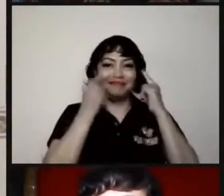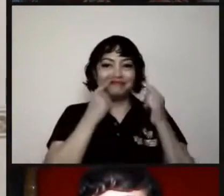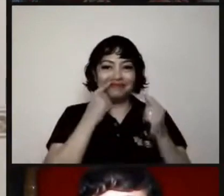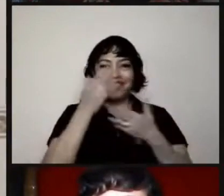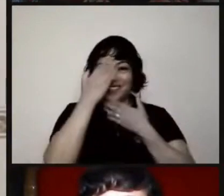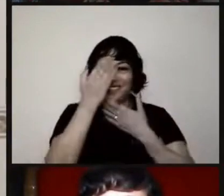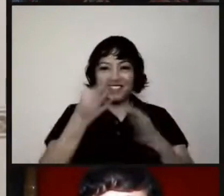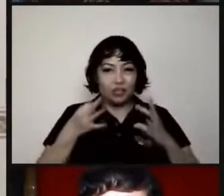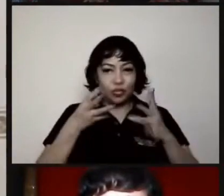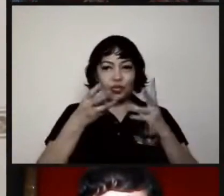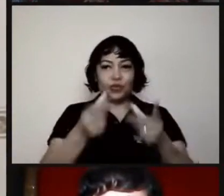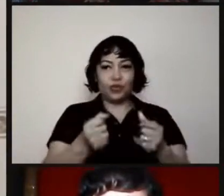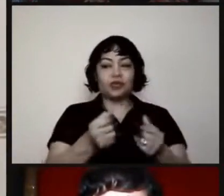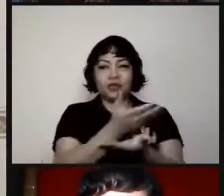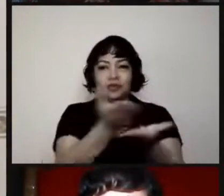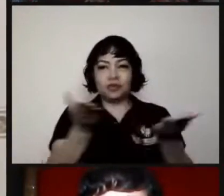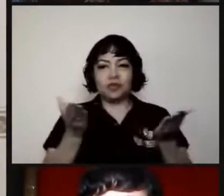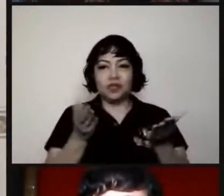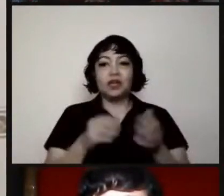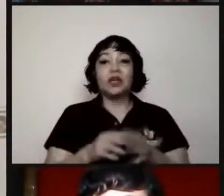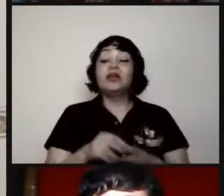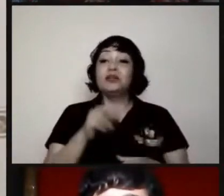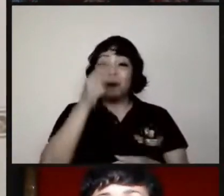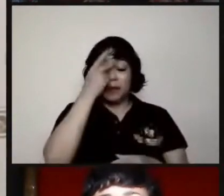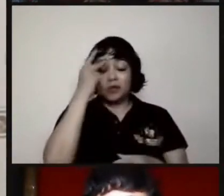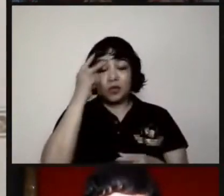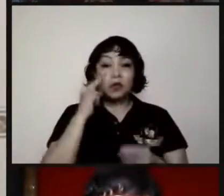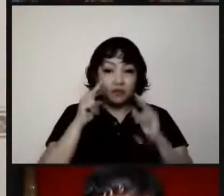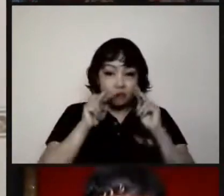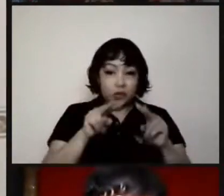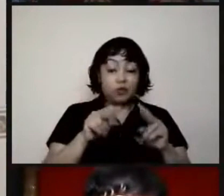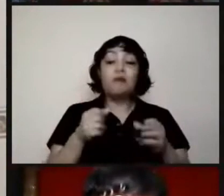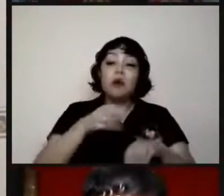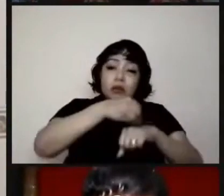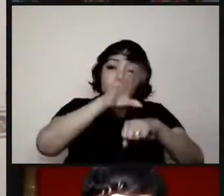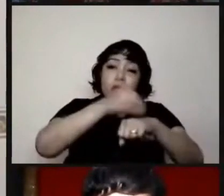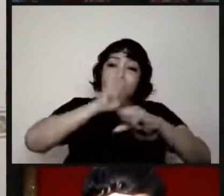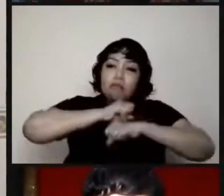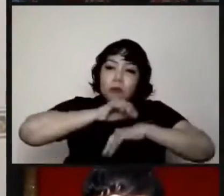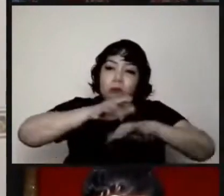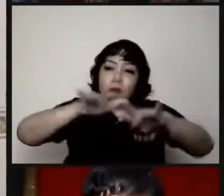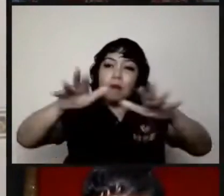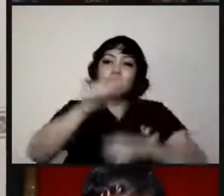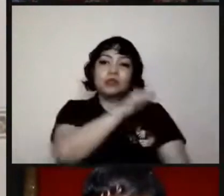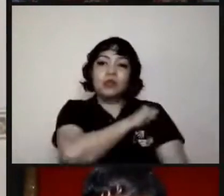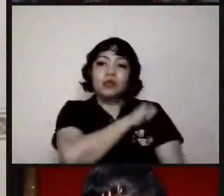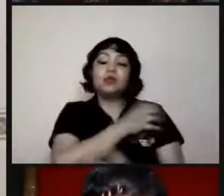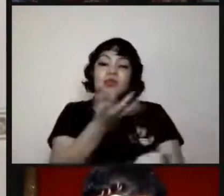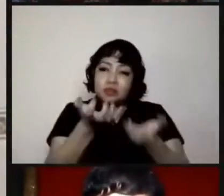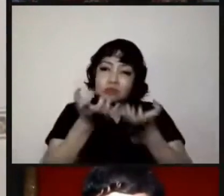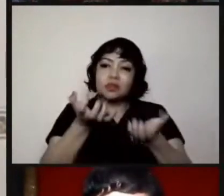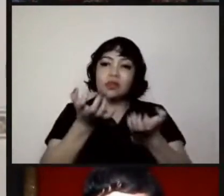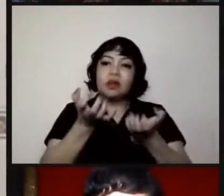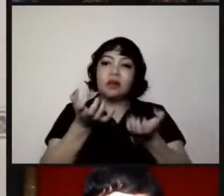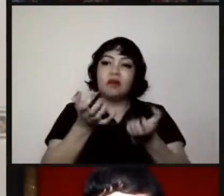E quem assistiu a gente, por favor, divulguem para os alunos. A gente quer chegar nesse público, a gente quer